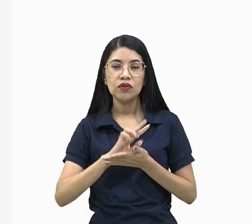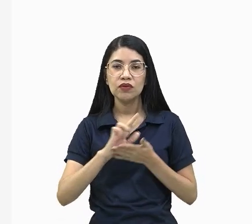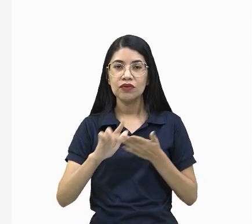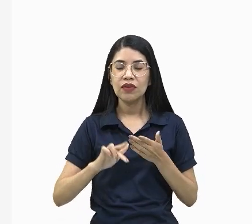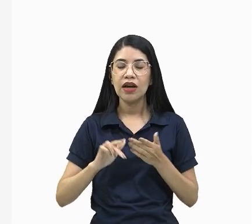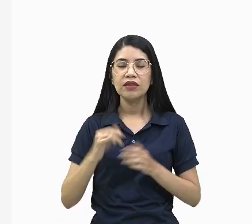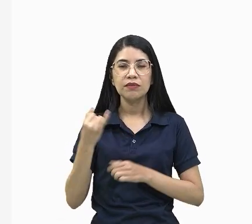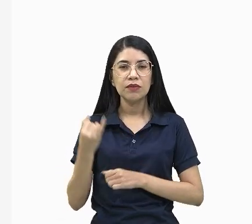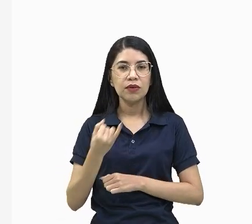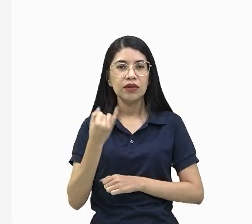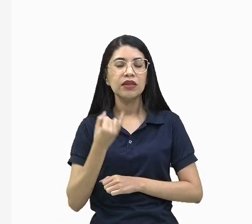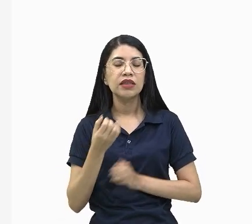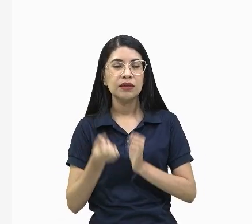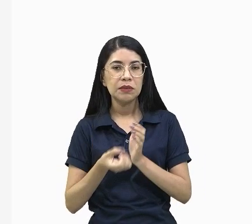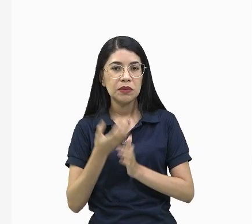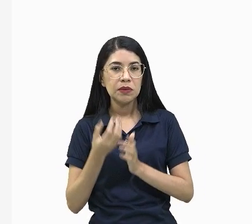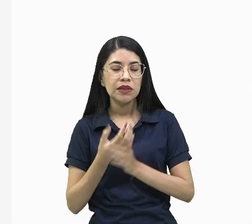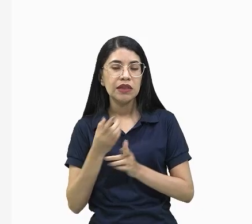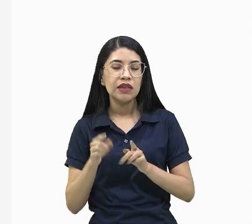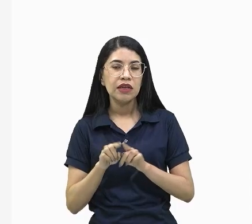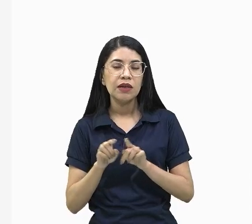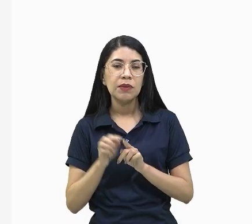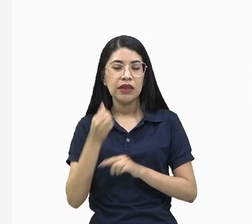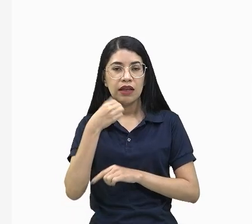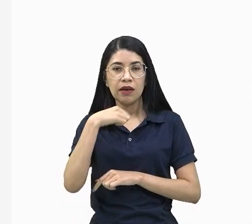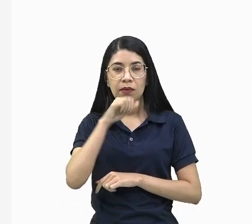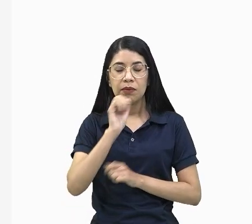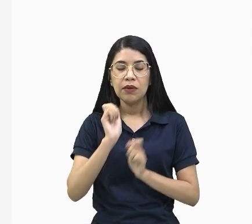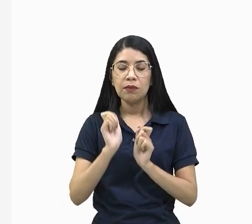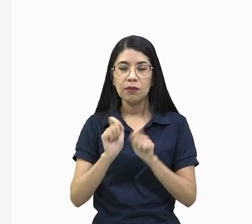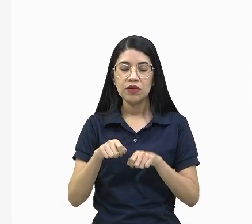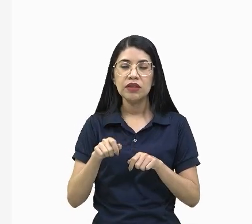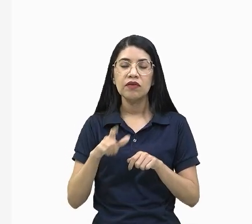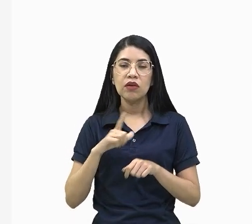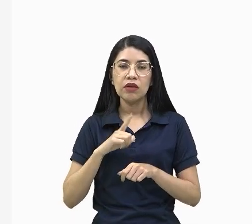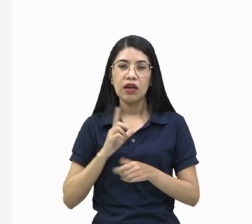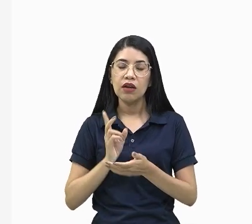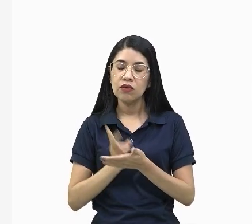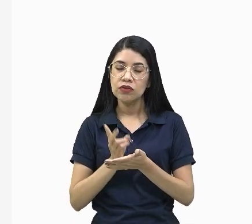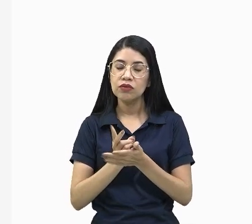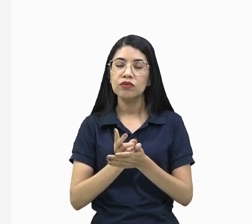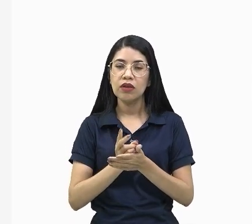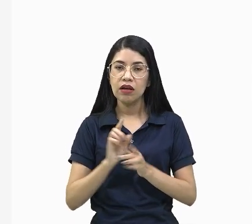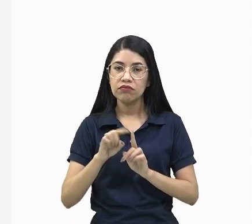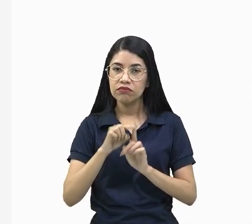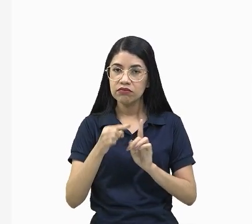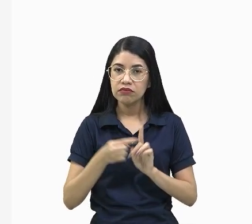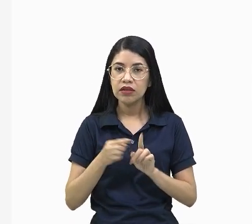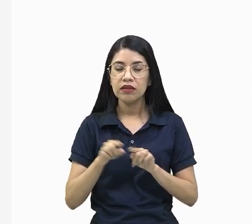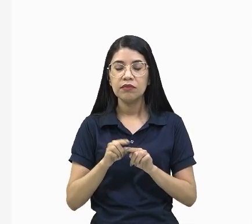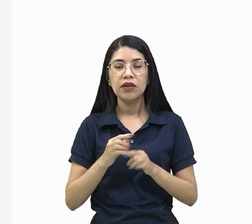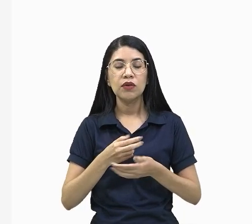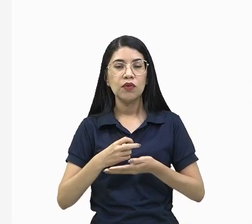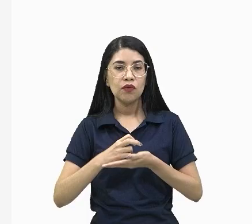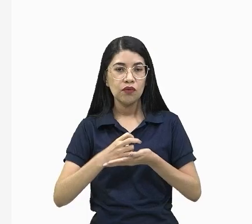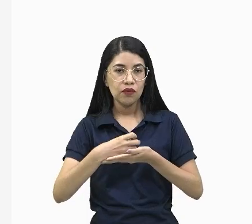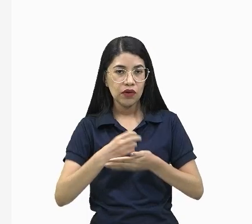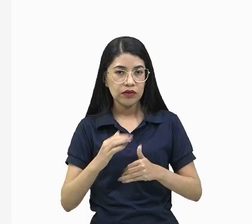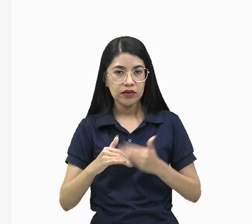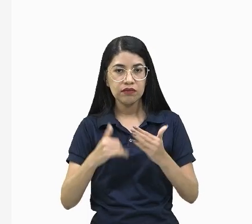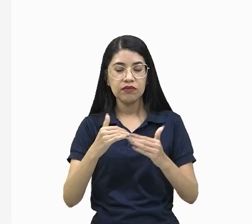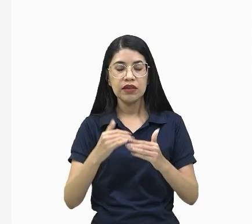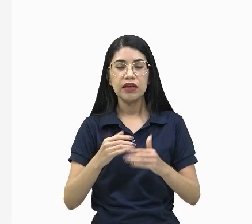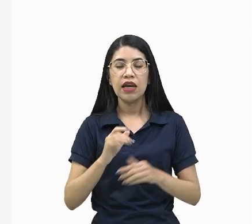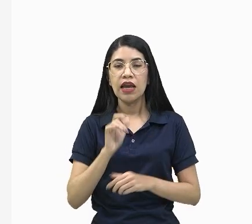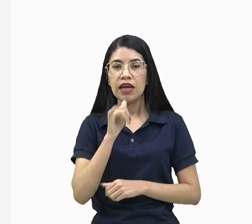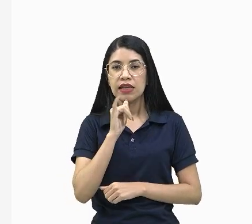hormônios importantes são produzidos por ela para a manutenção da gravidez e o desenvolvimento do feto, incluindo